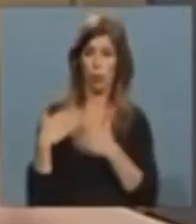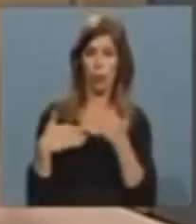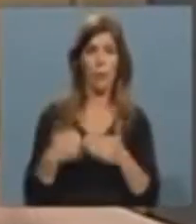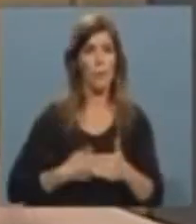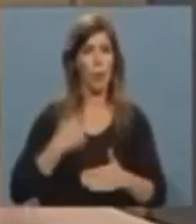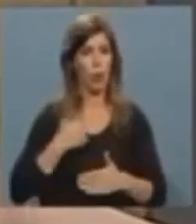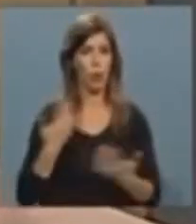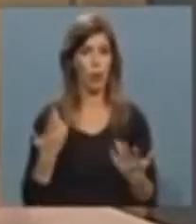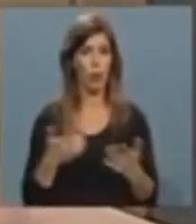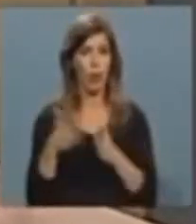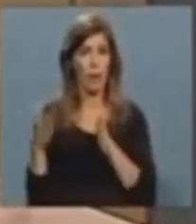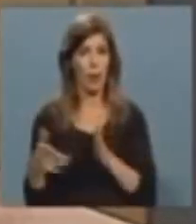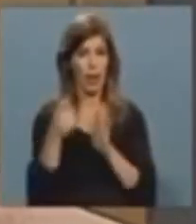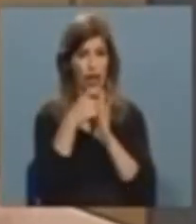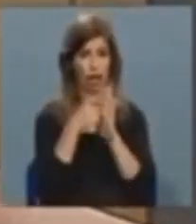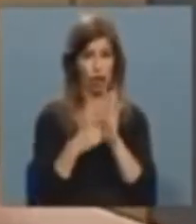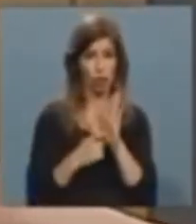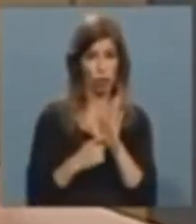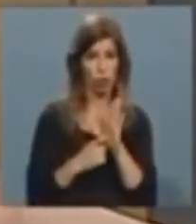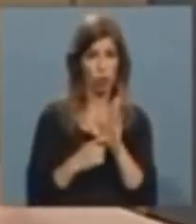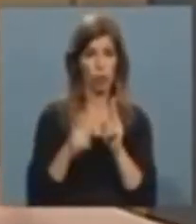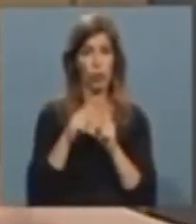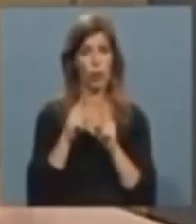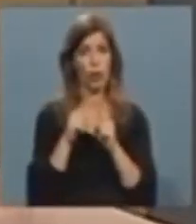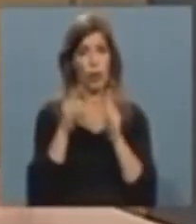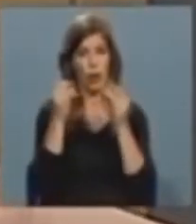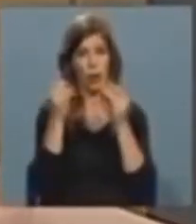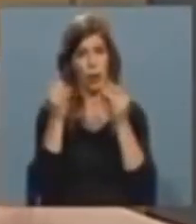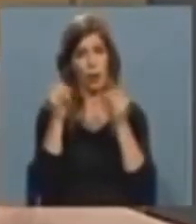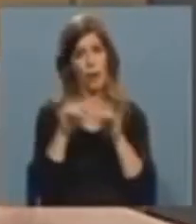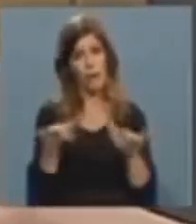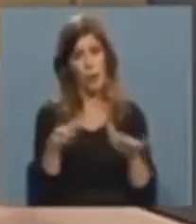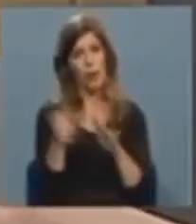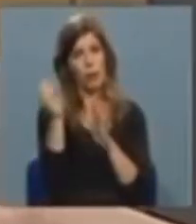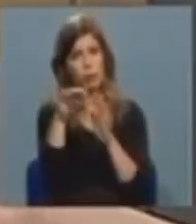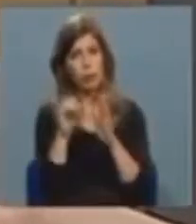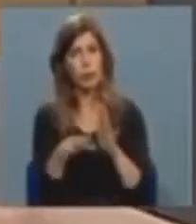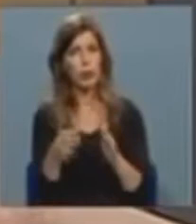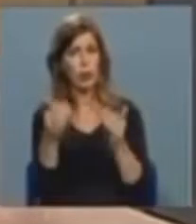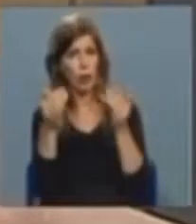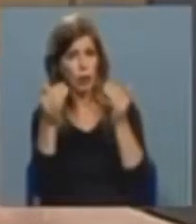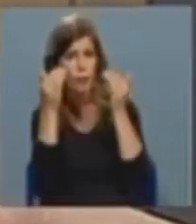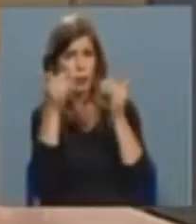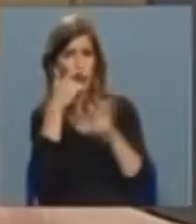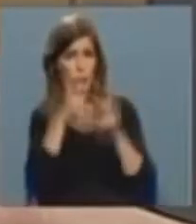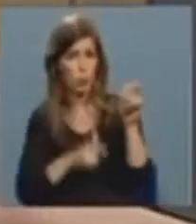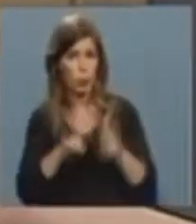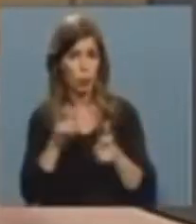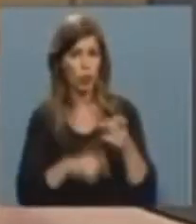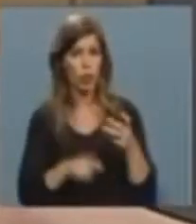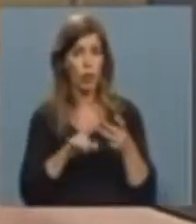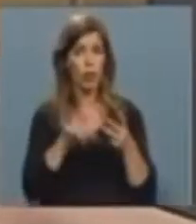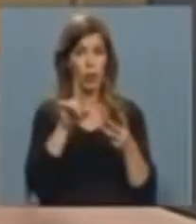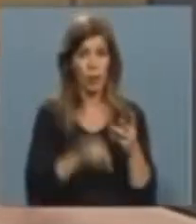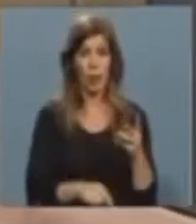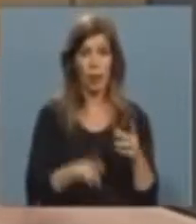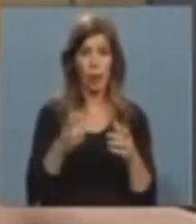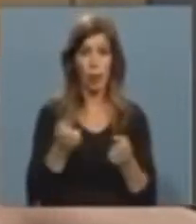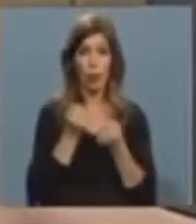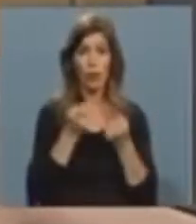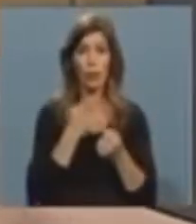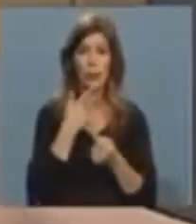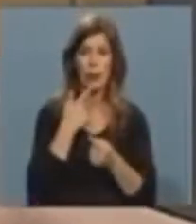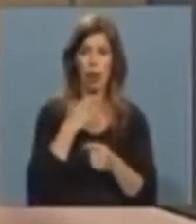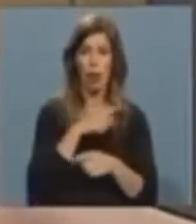é a parte dos registros, a parte das bases de dados e a parte de, ao fim e ao cabo, auditar e medir aquilo que